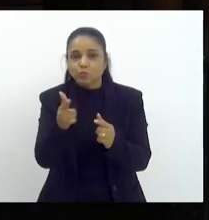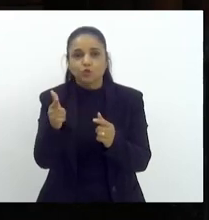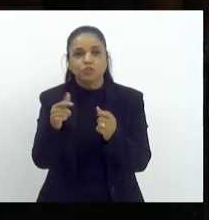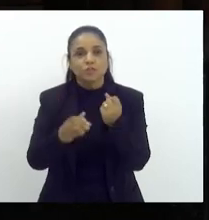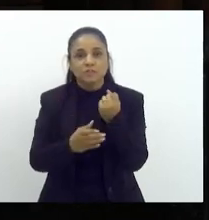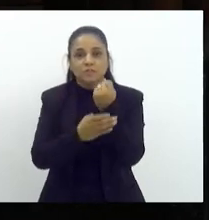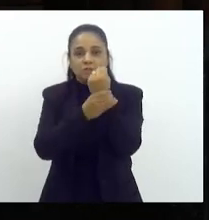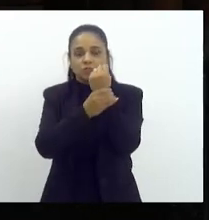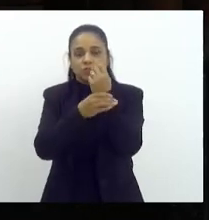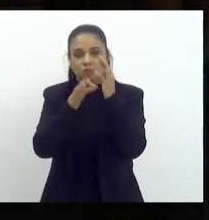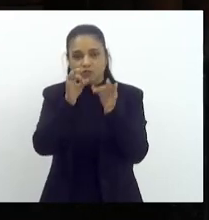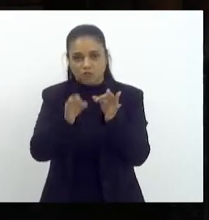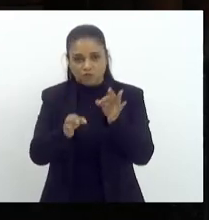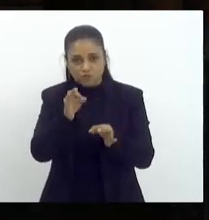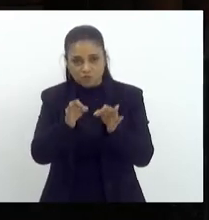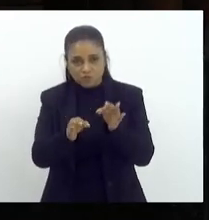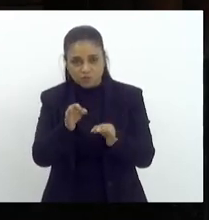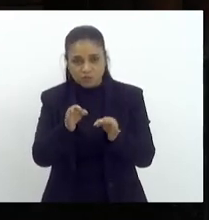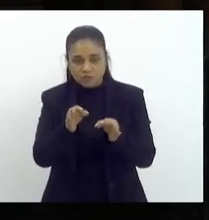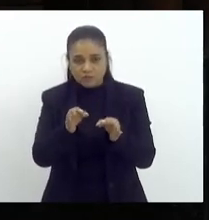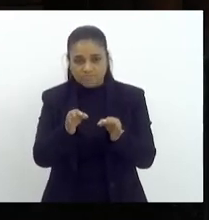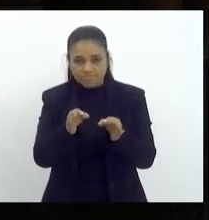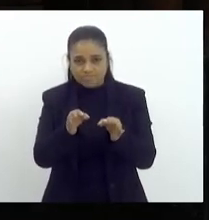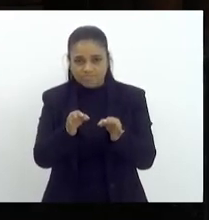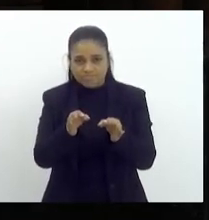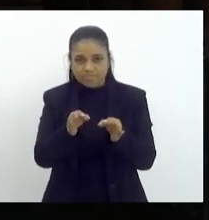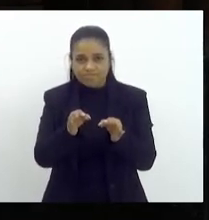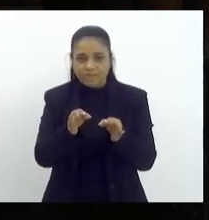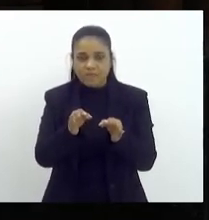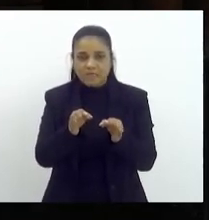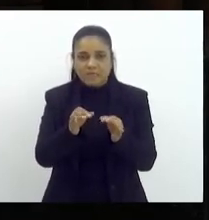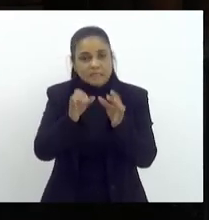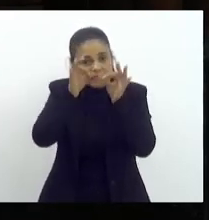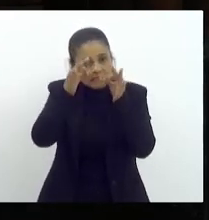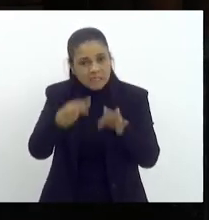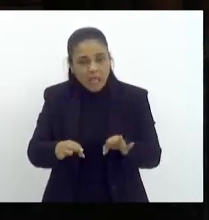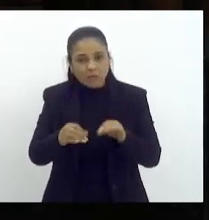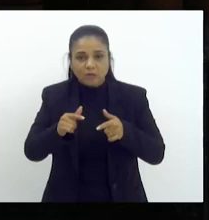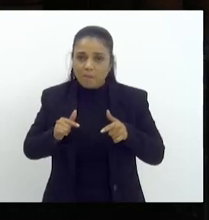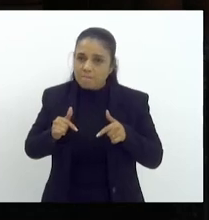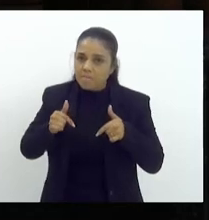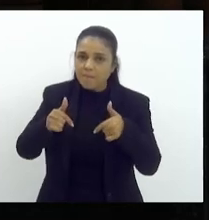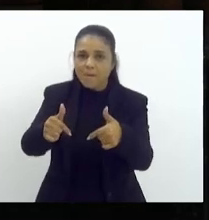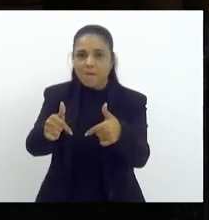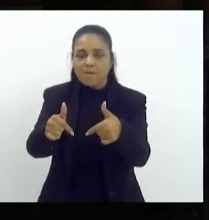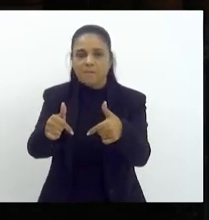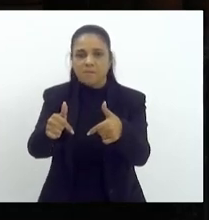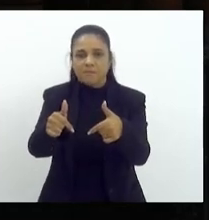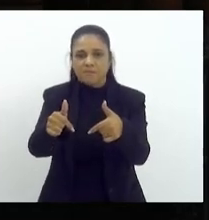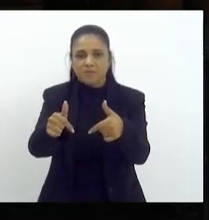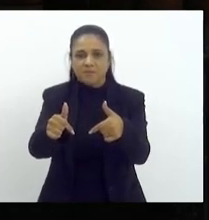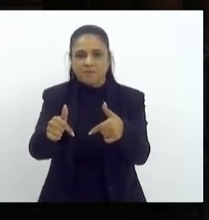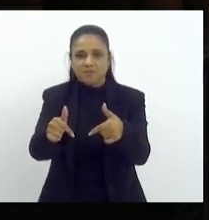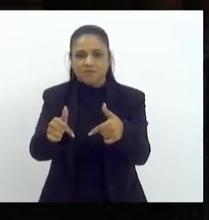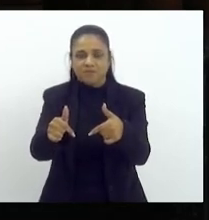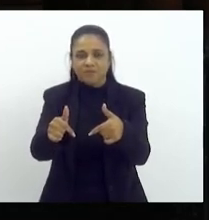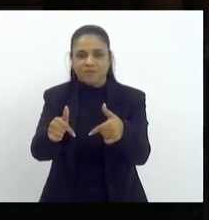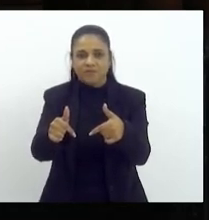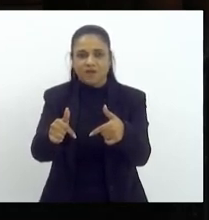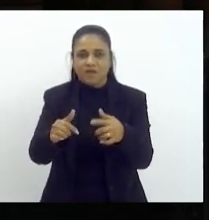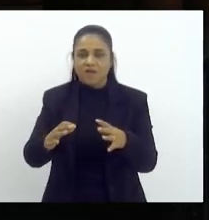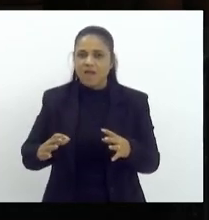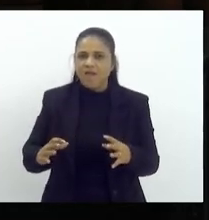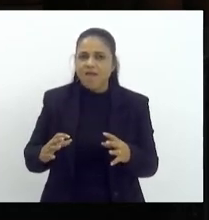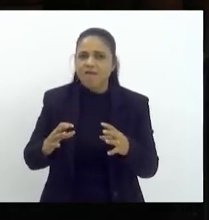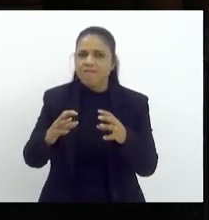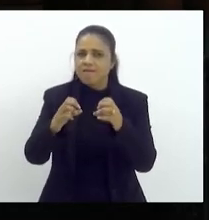jurídica e nem tão pouco eficaz em sua aplicação não se trata aqui de uma guerra de